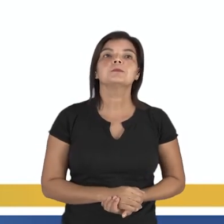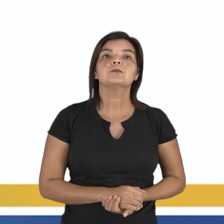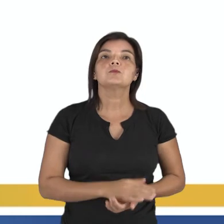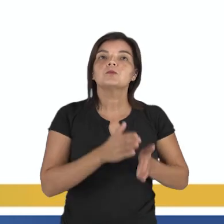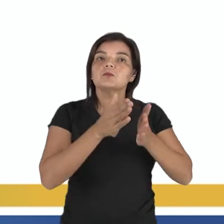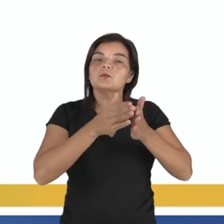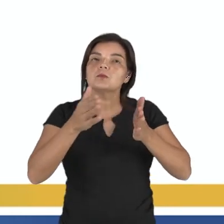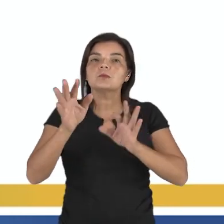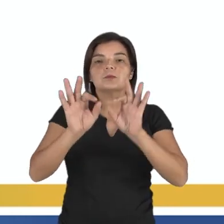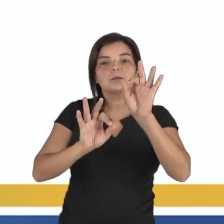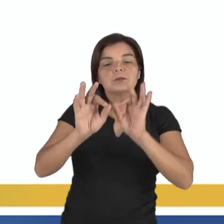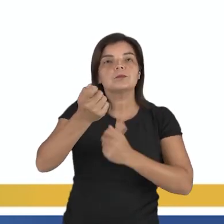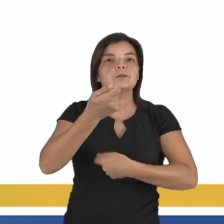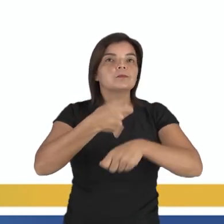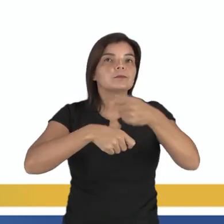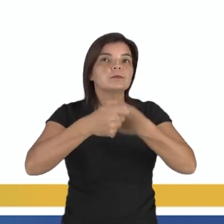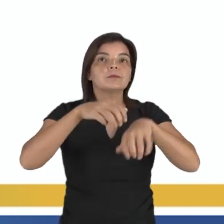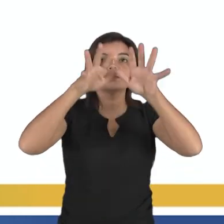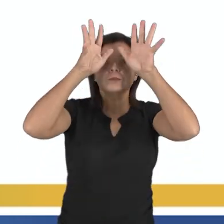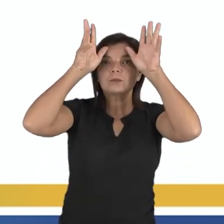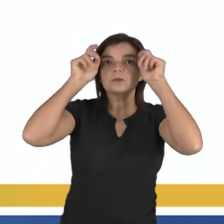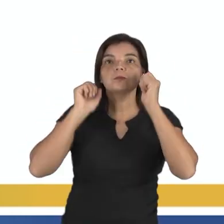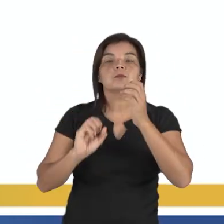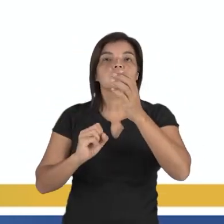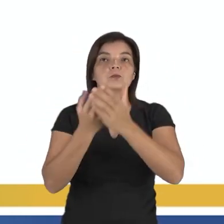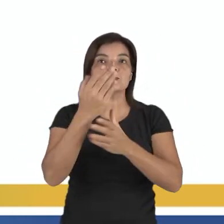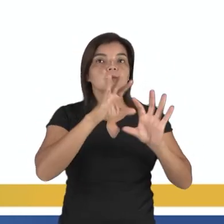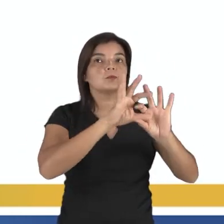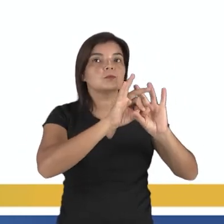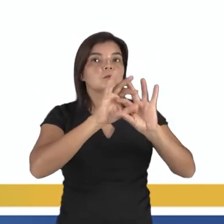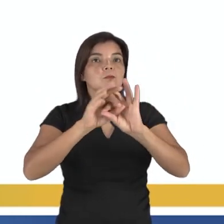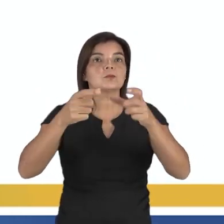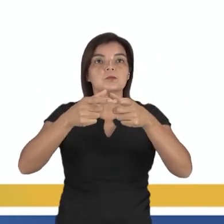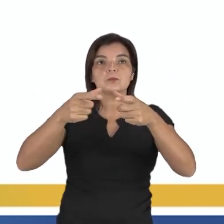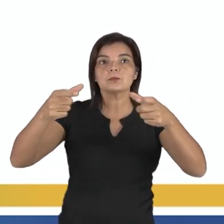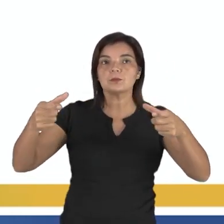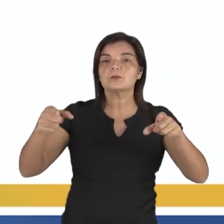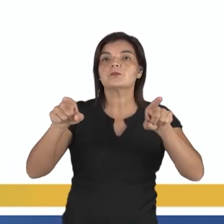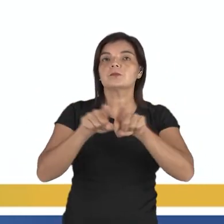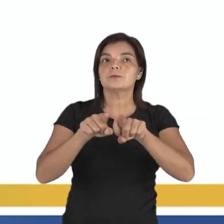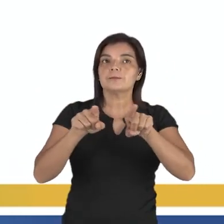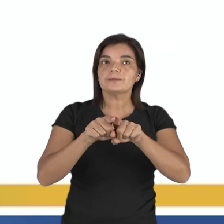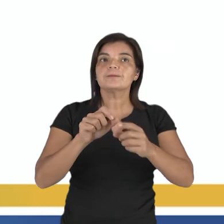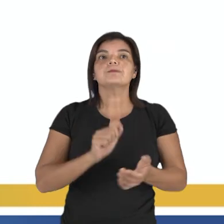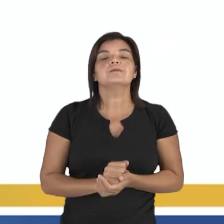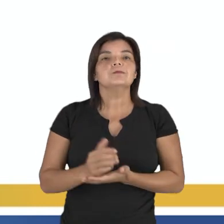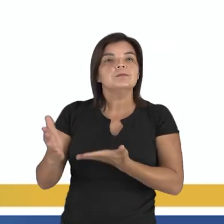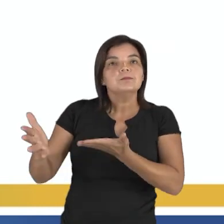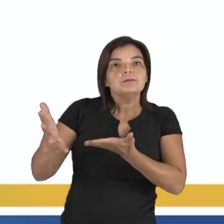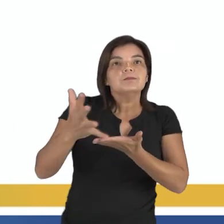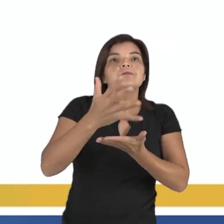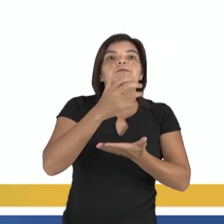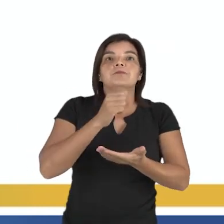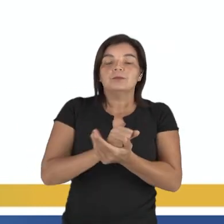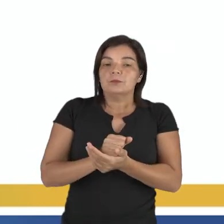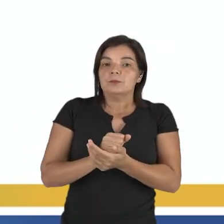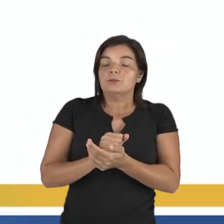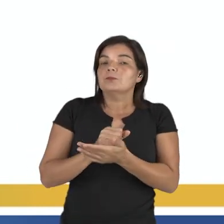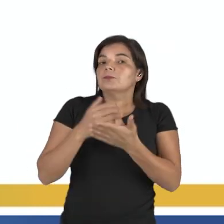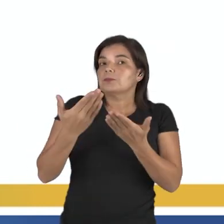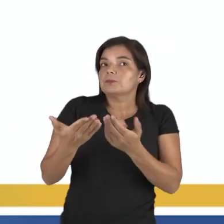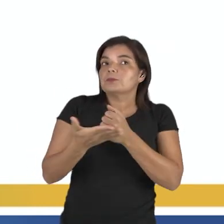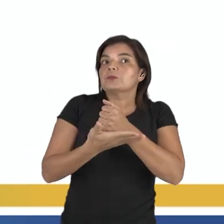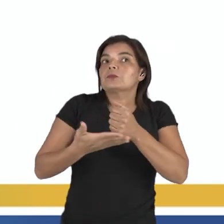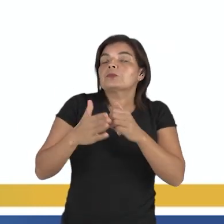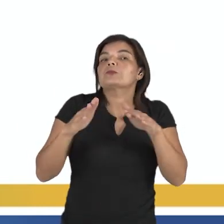questão. O processo de formação econômica do Acre ocorreu no contexto da expansão da Frente